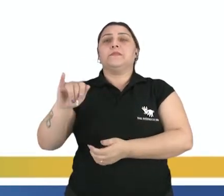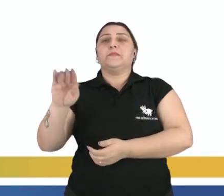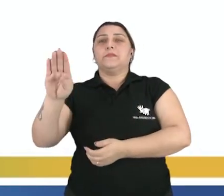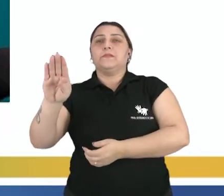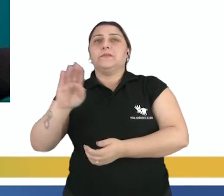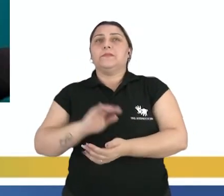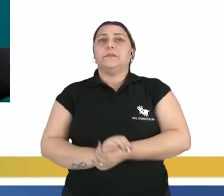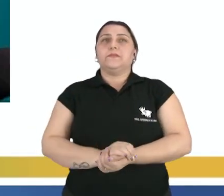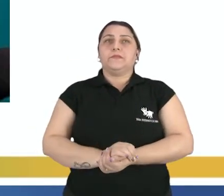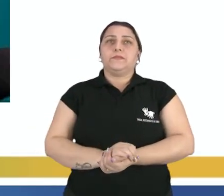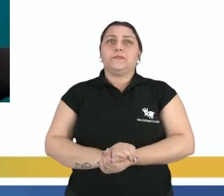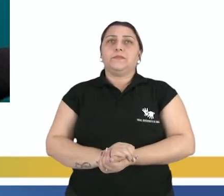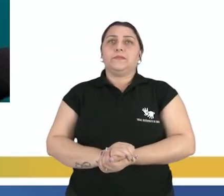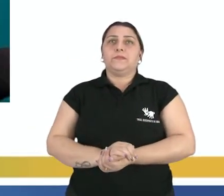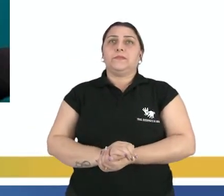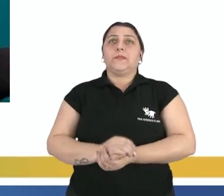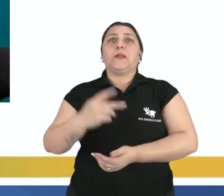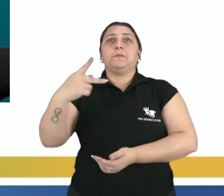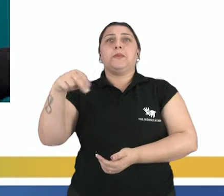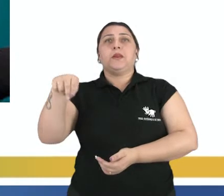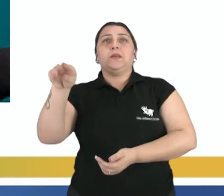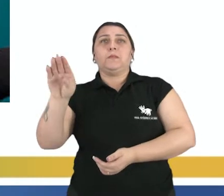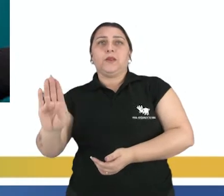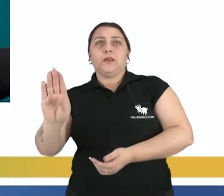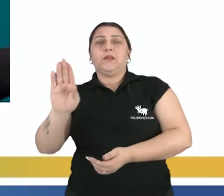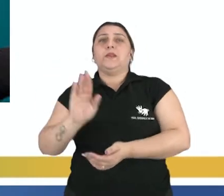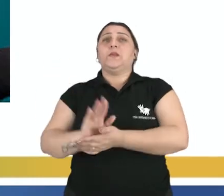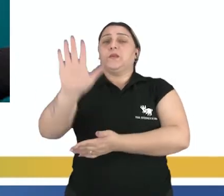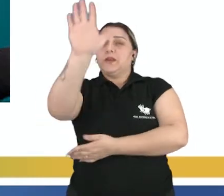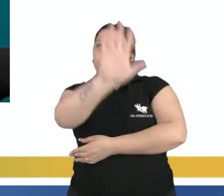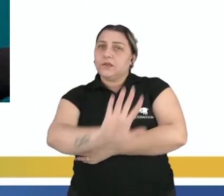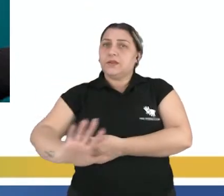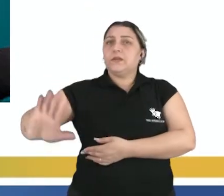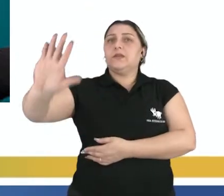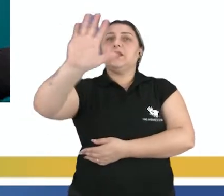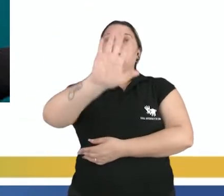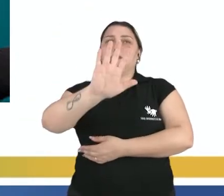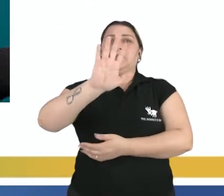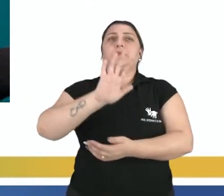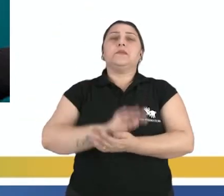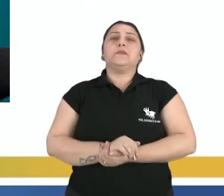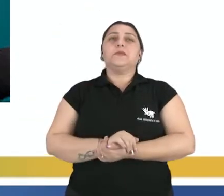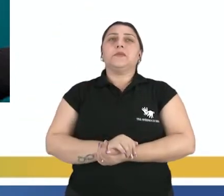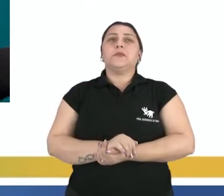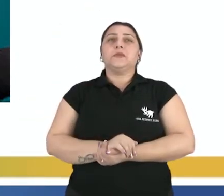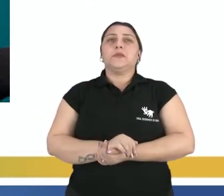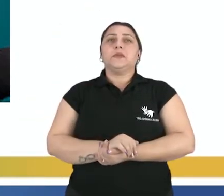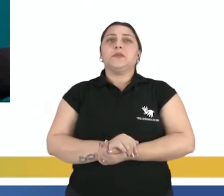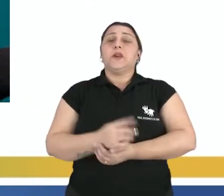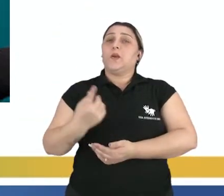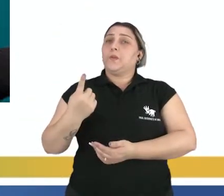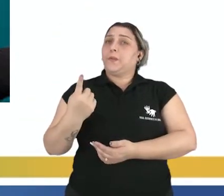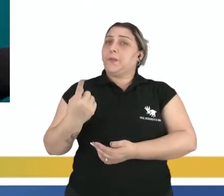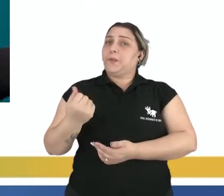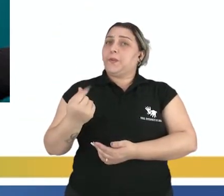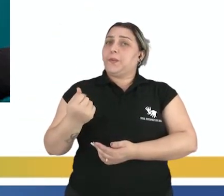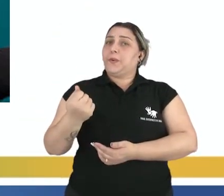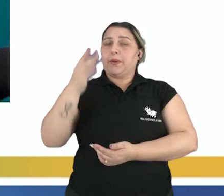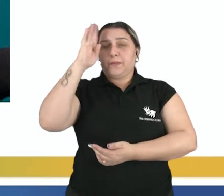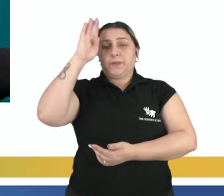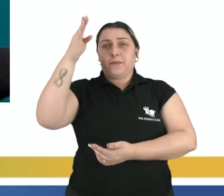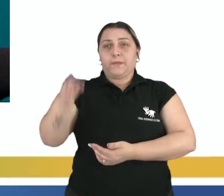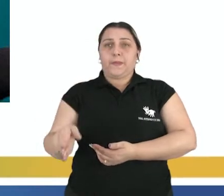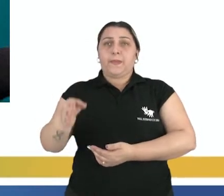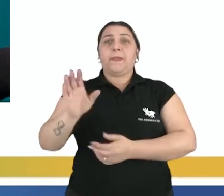Interno Bruto. Ok? Tem também o Produto Nacional Bruto. Nessa parte do Produto Nacional Bruto, a renda vem